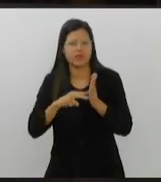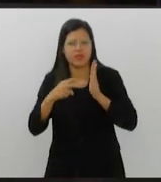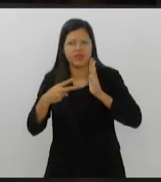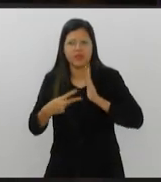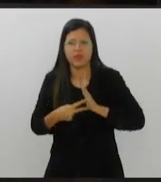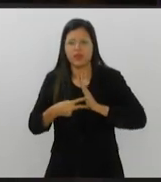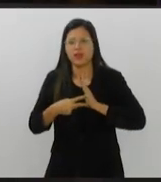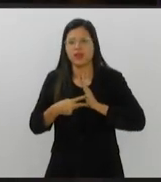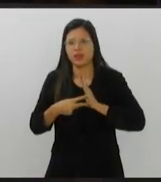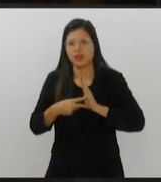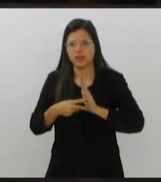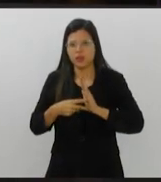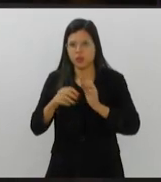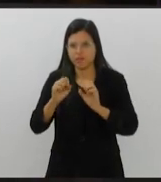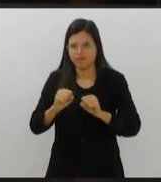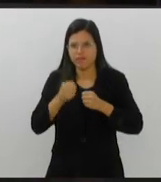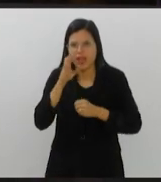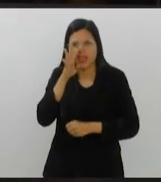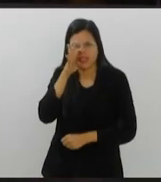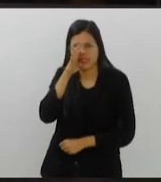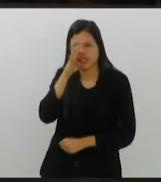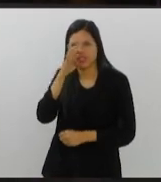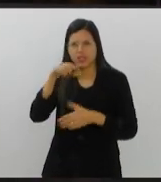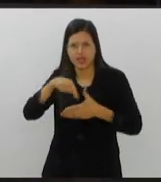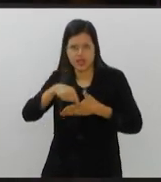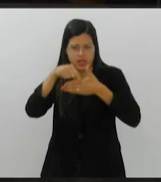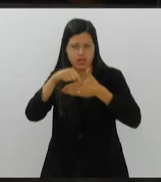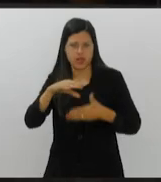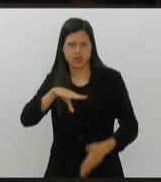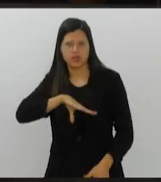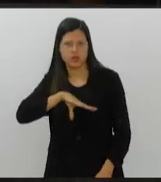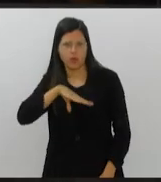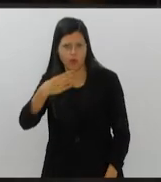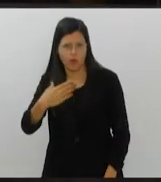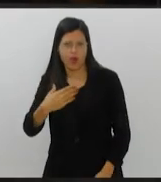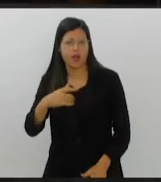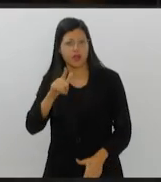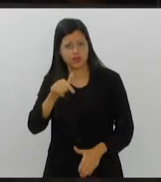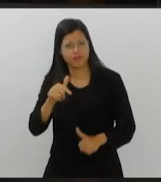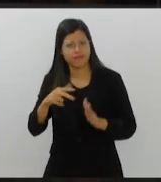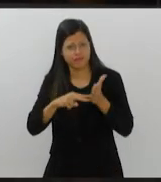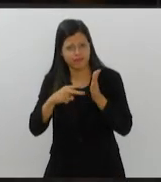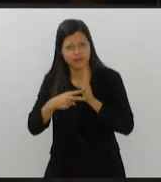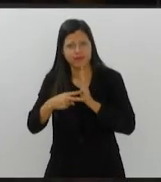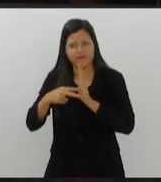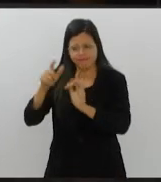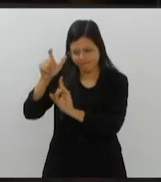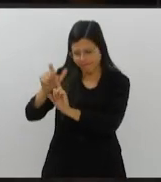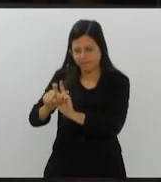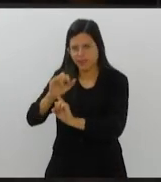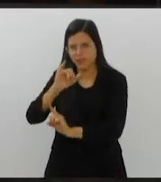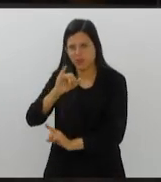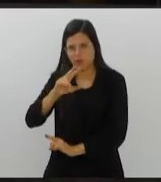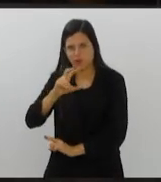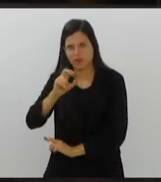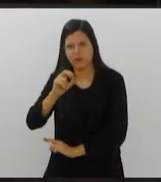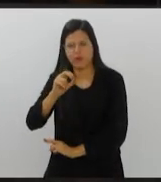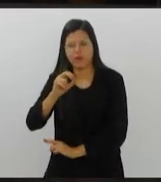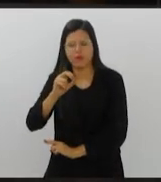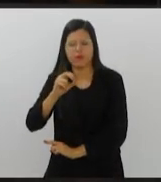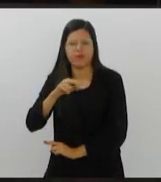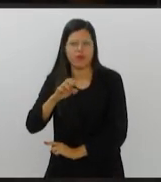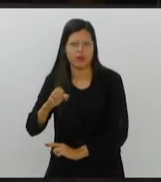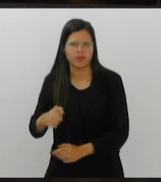e coragem. Todas essas palavras resumem e traduzem a sua pessoa, desembargadora Ivone. Não